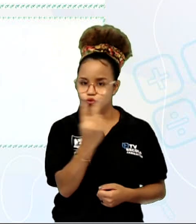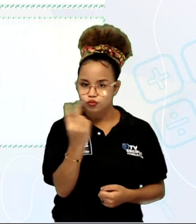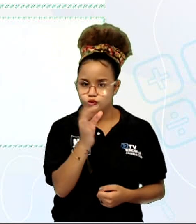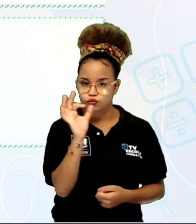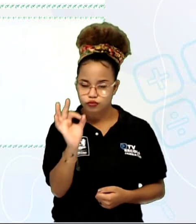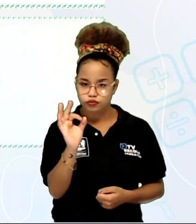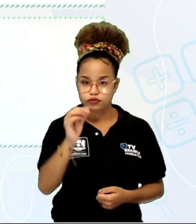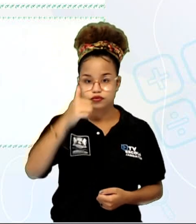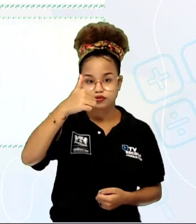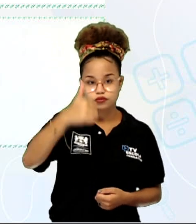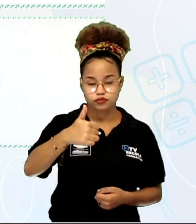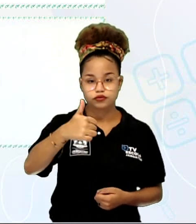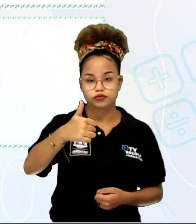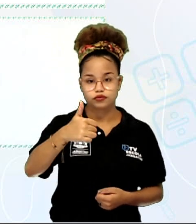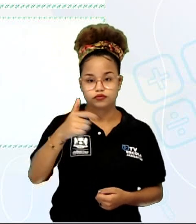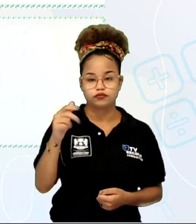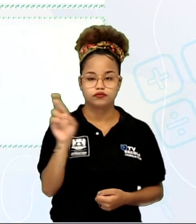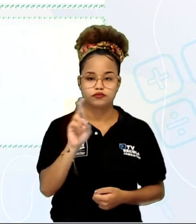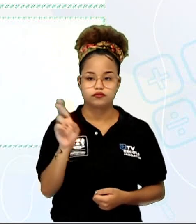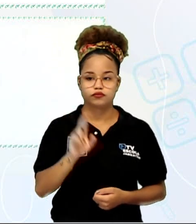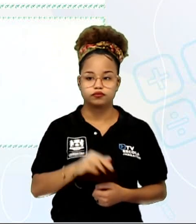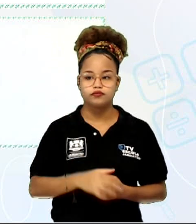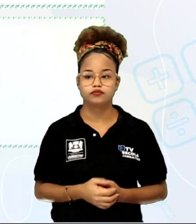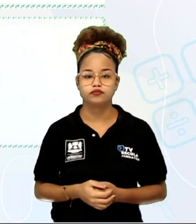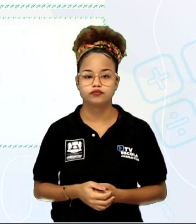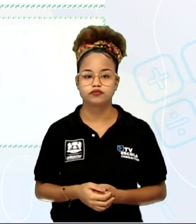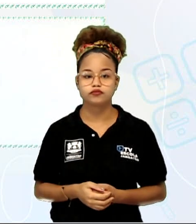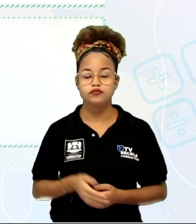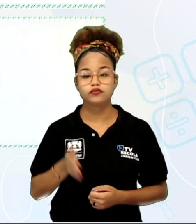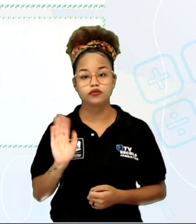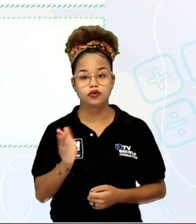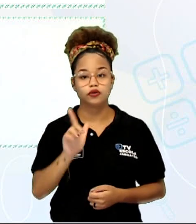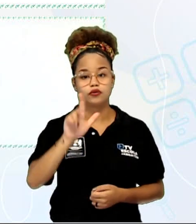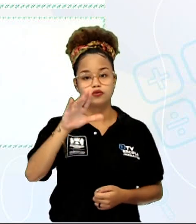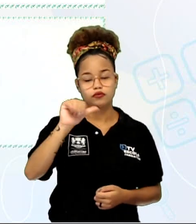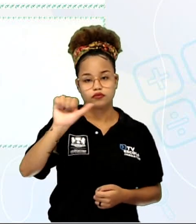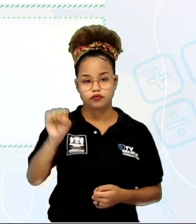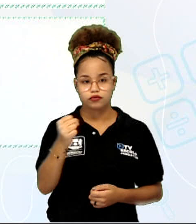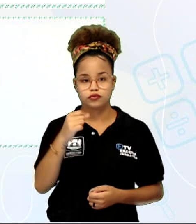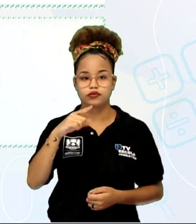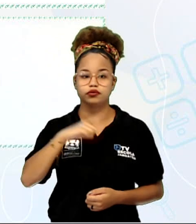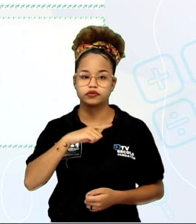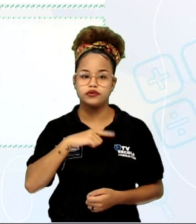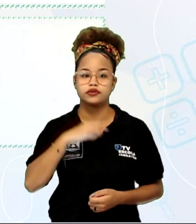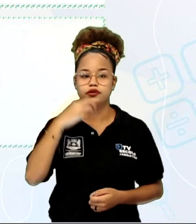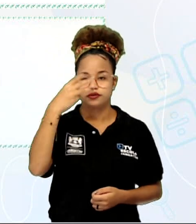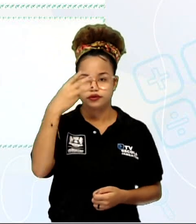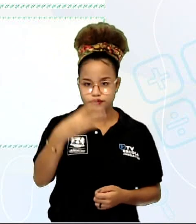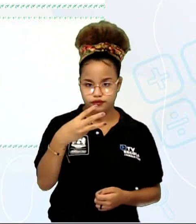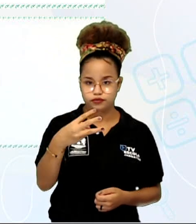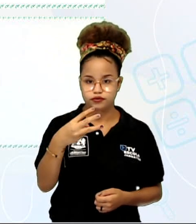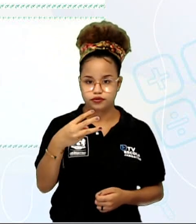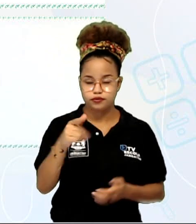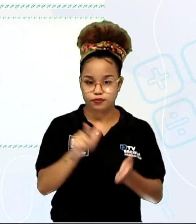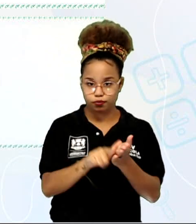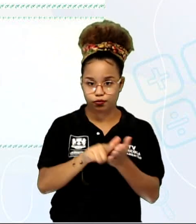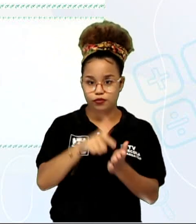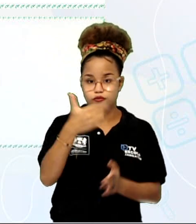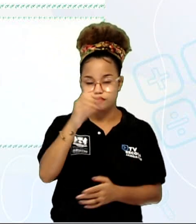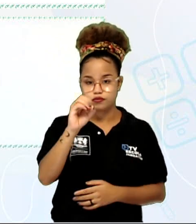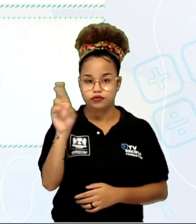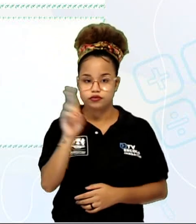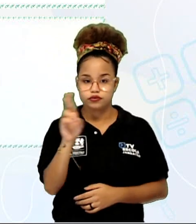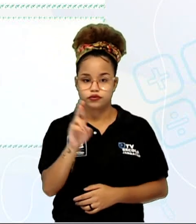moedas de R$ 2. Já Lucas, ele tem 3 cédulas de 10